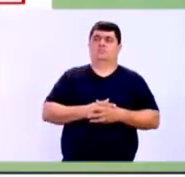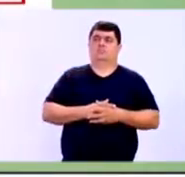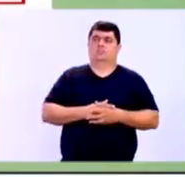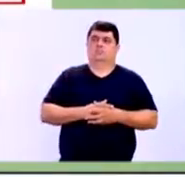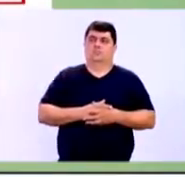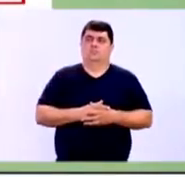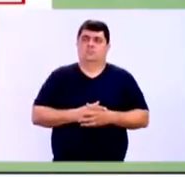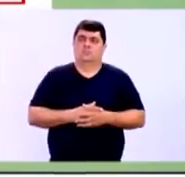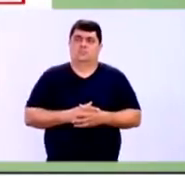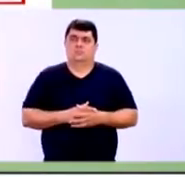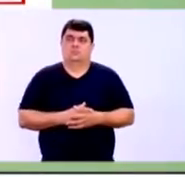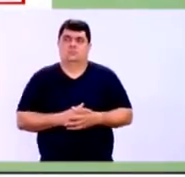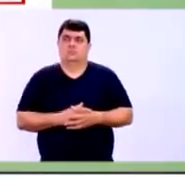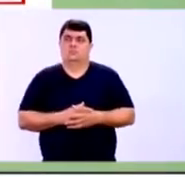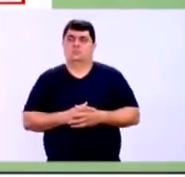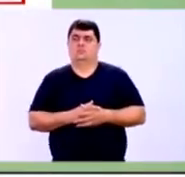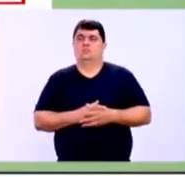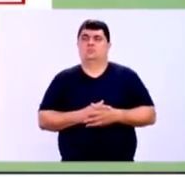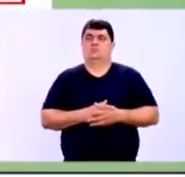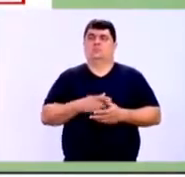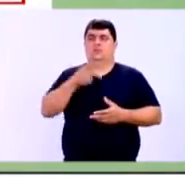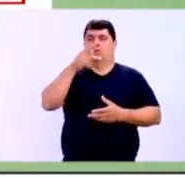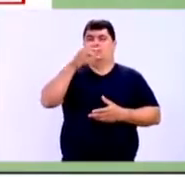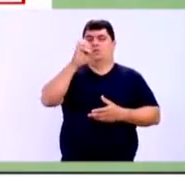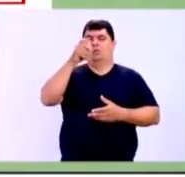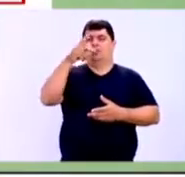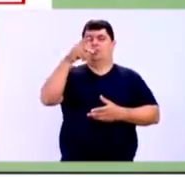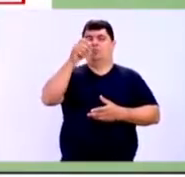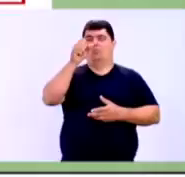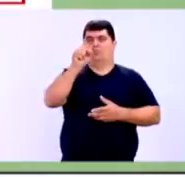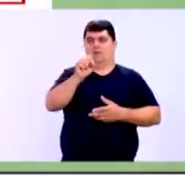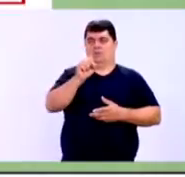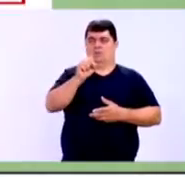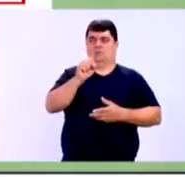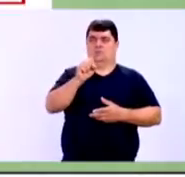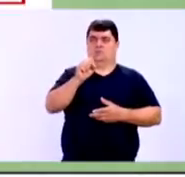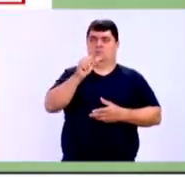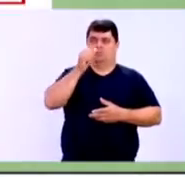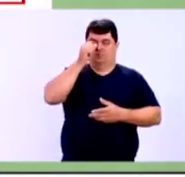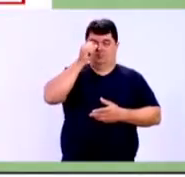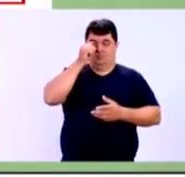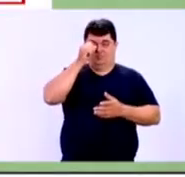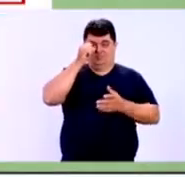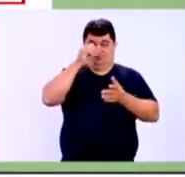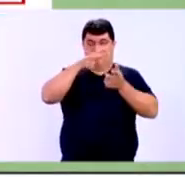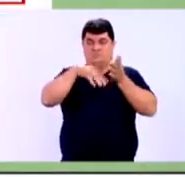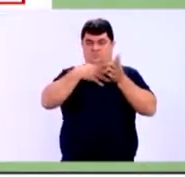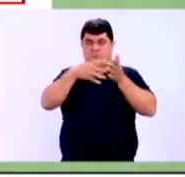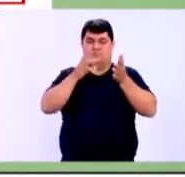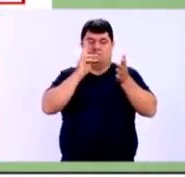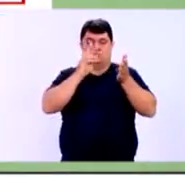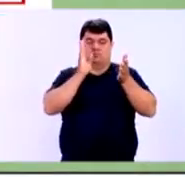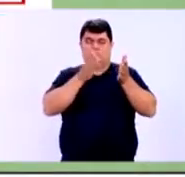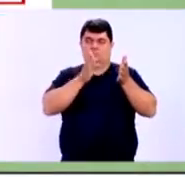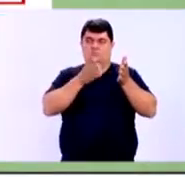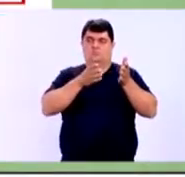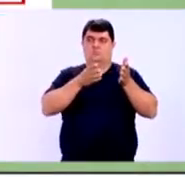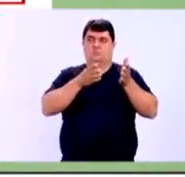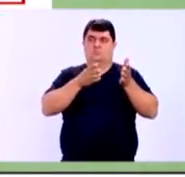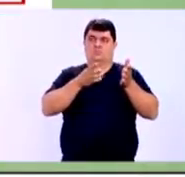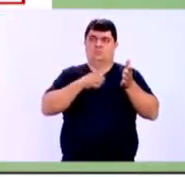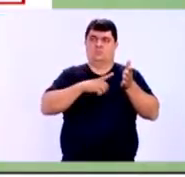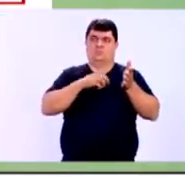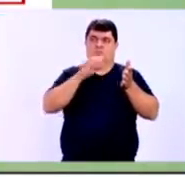Vamos começar pelo método PEPS. Aqui é a nossa ficha de estoque, como vimos, né? E ela